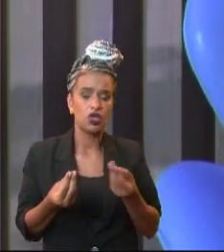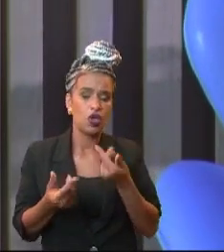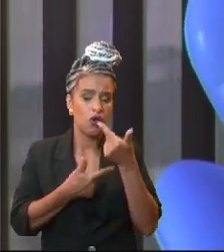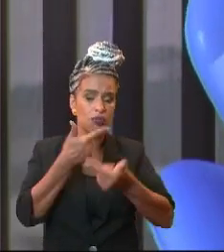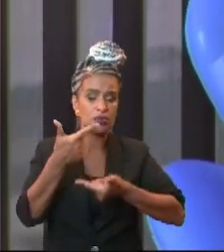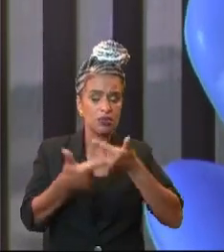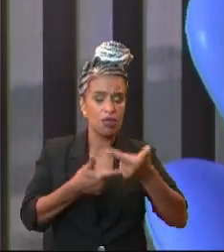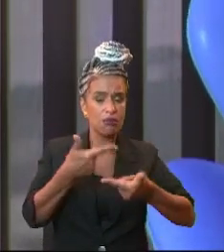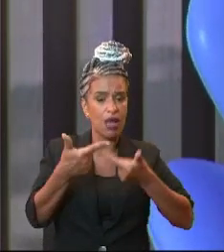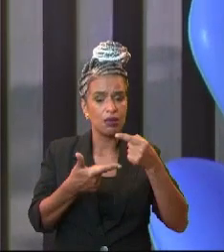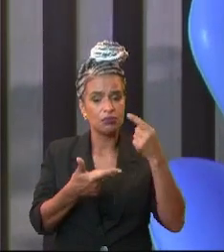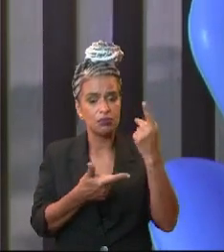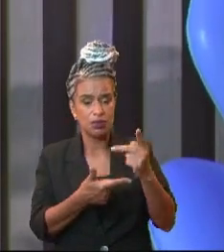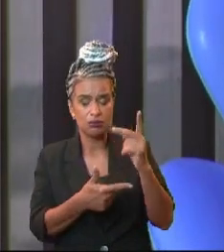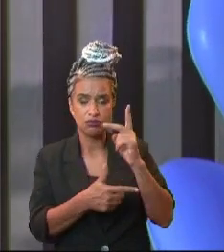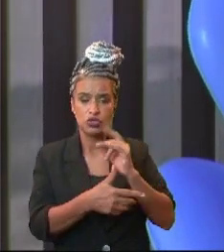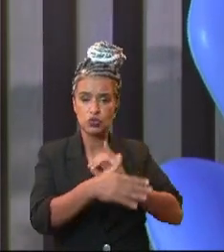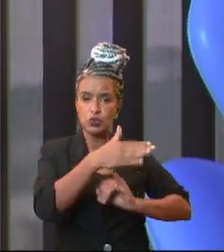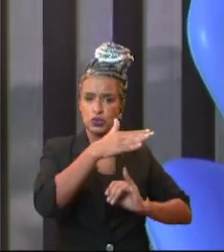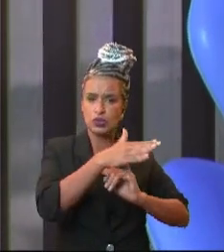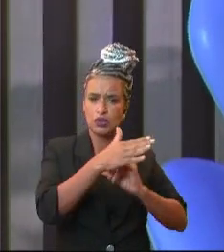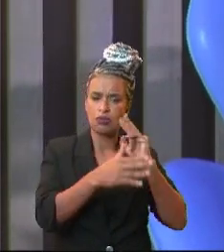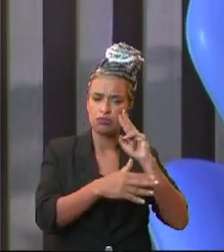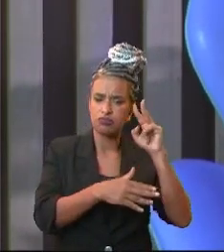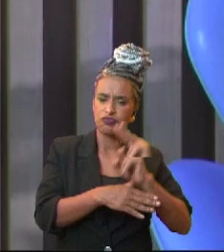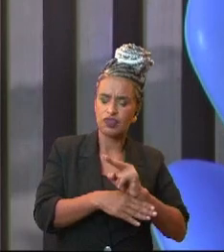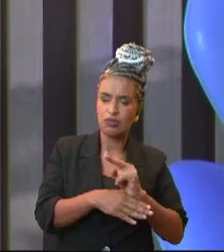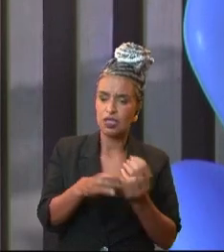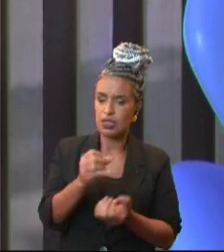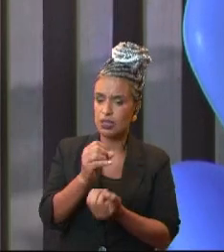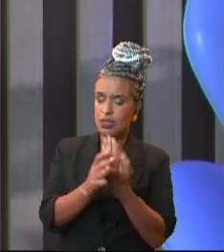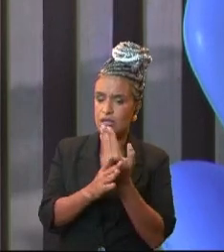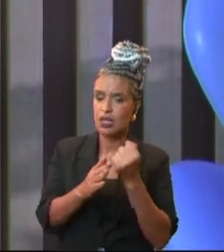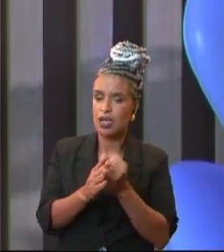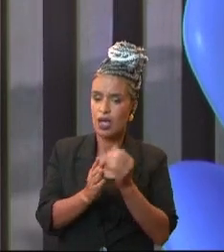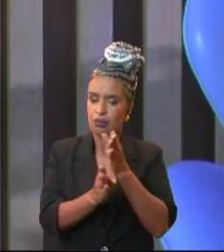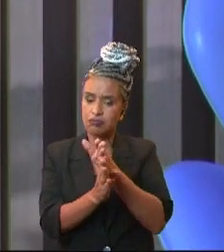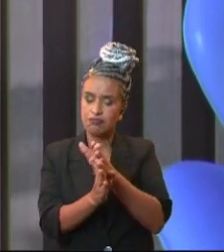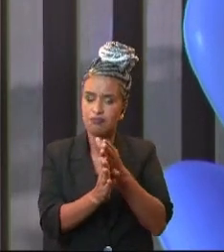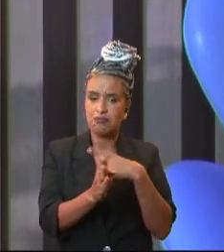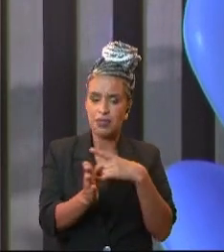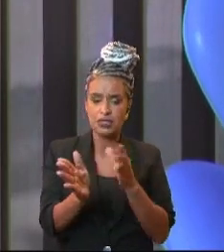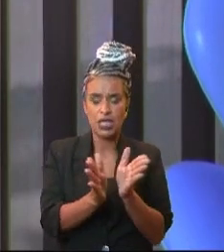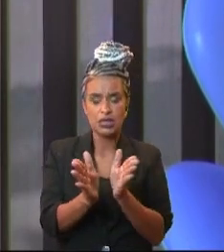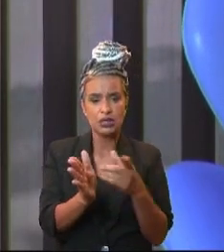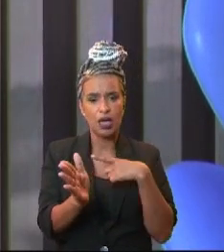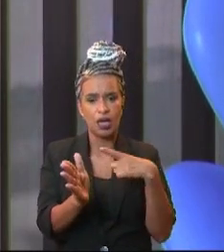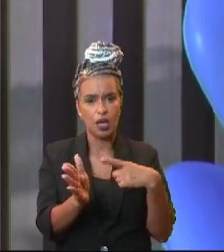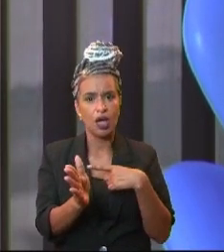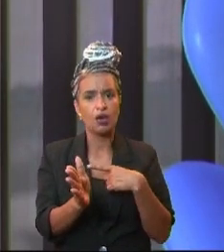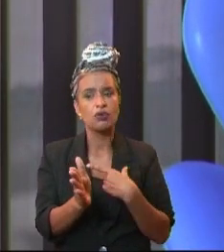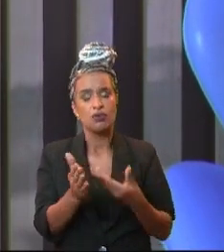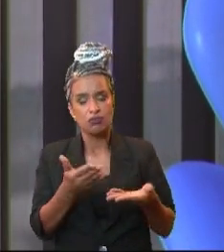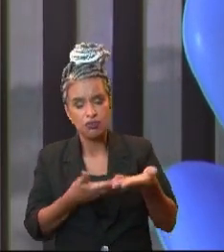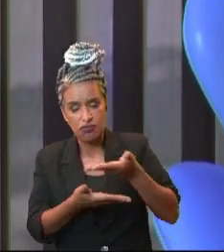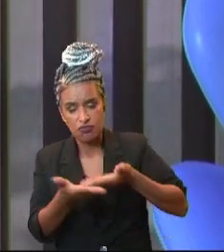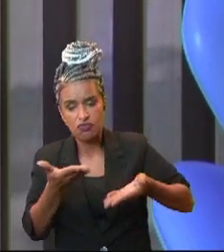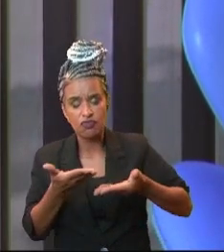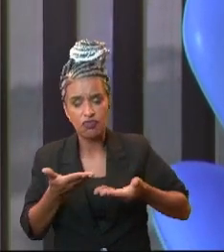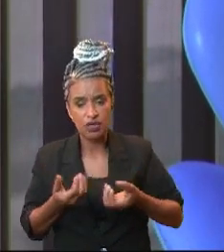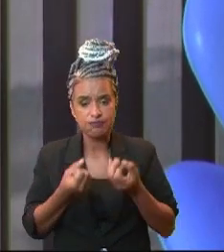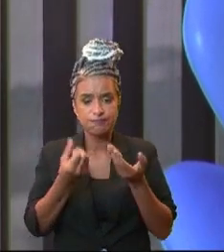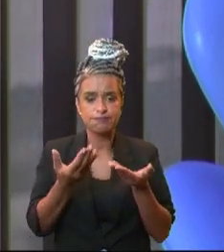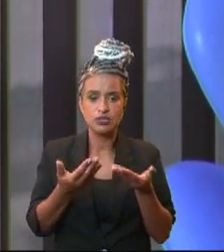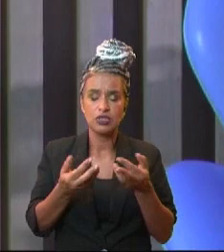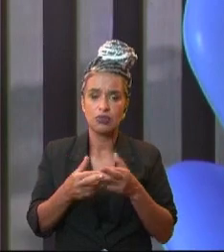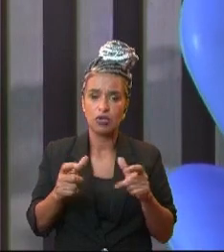trabalho da OTAN, nós concordamos em formar essa plataforma que vai levar uma convergência maior